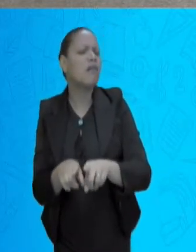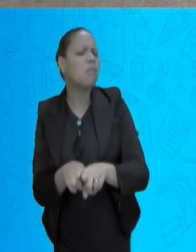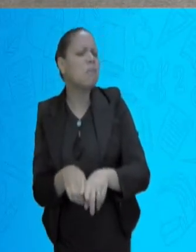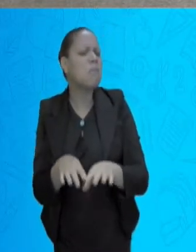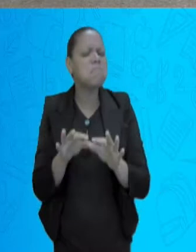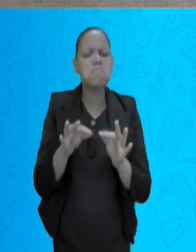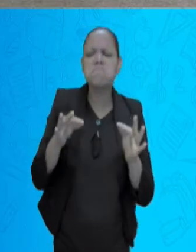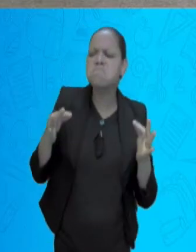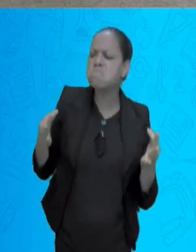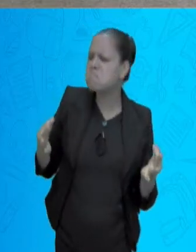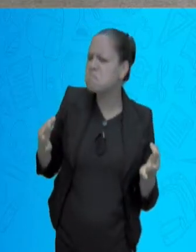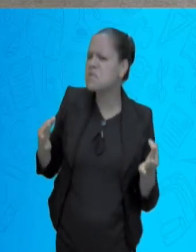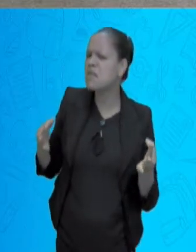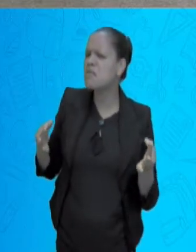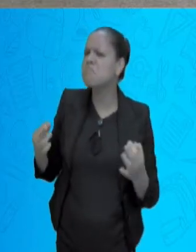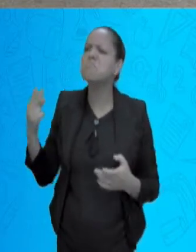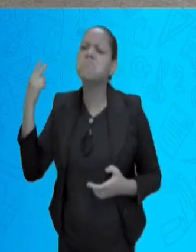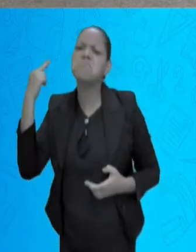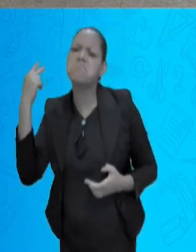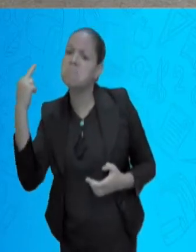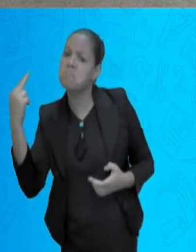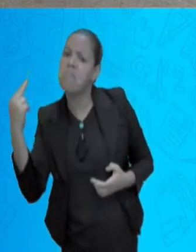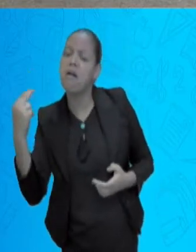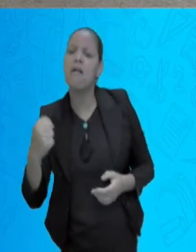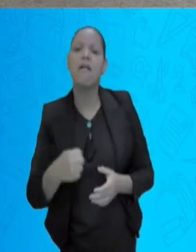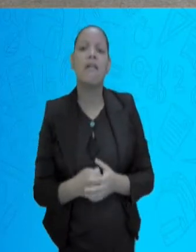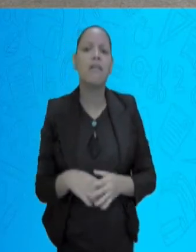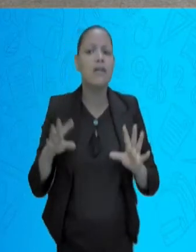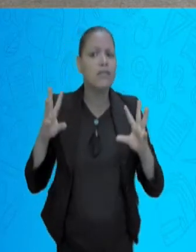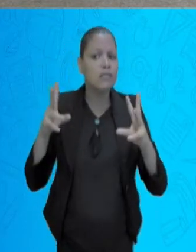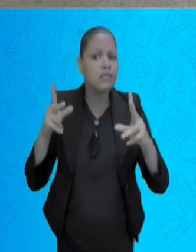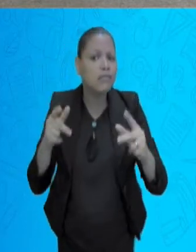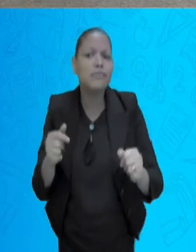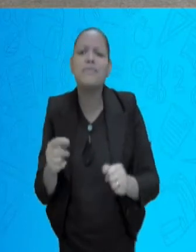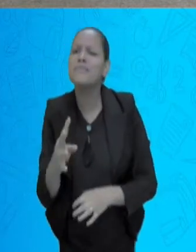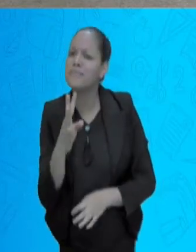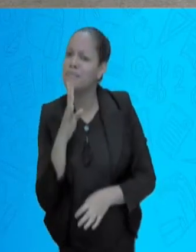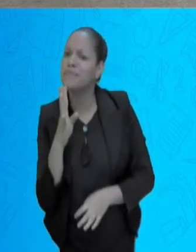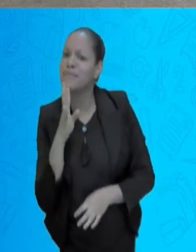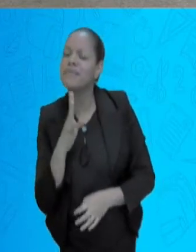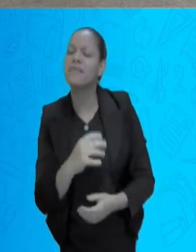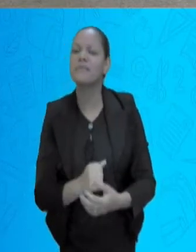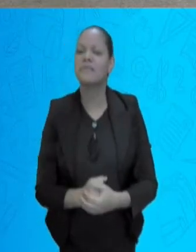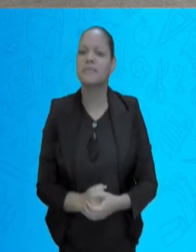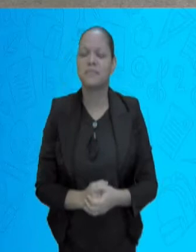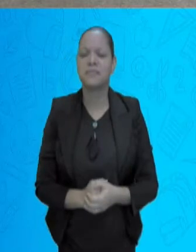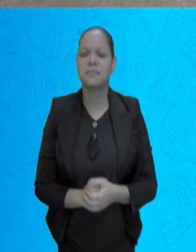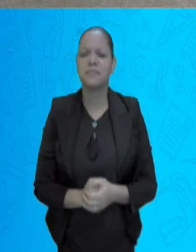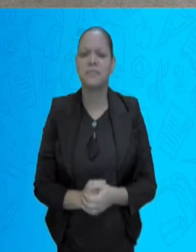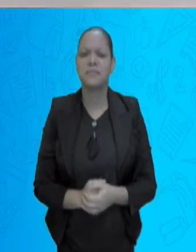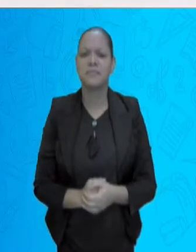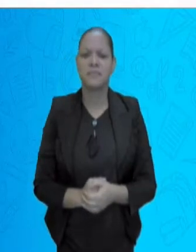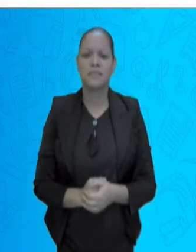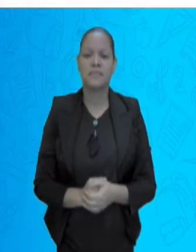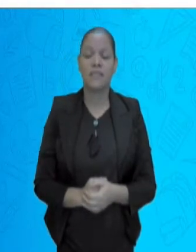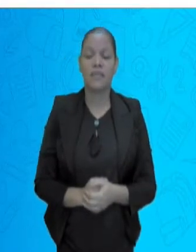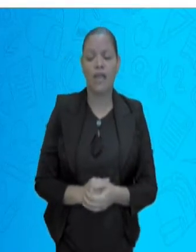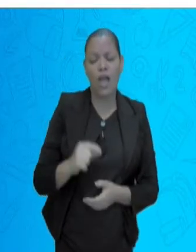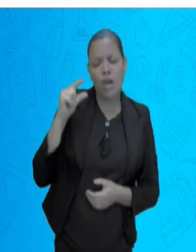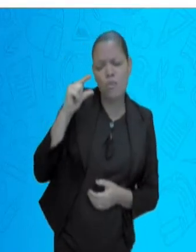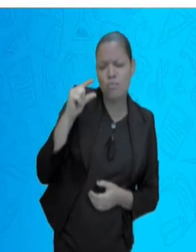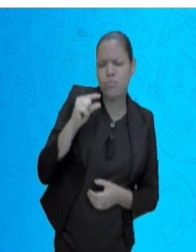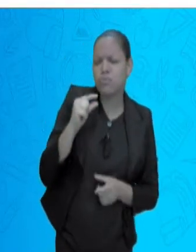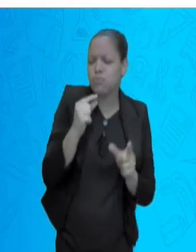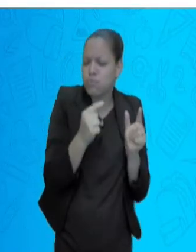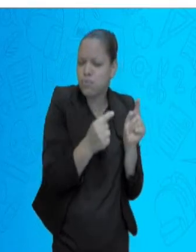que eu acabei de falar. Todo mundo tem um conto para poder estar contando. Poucos